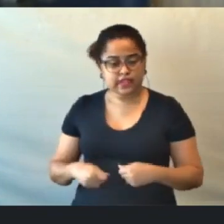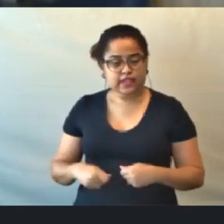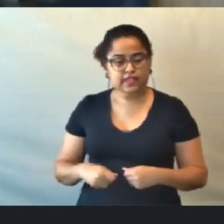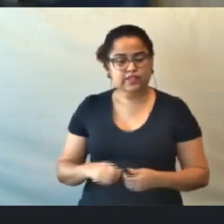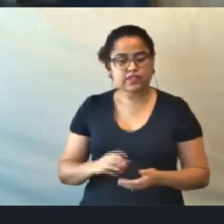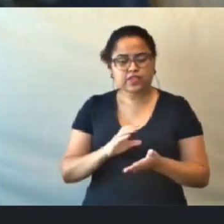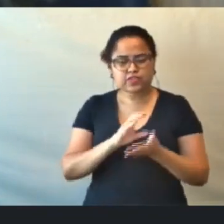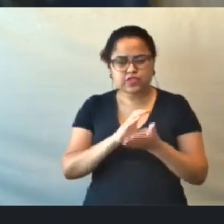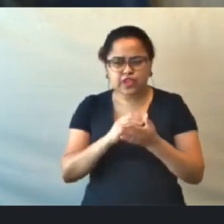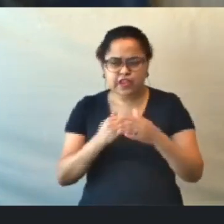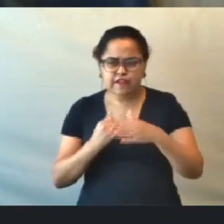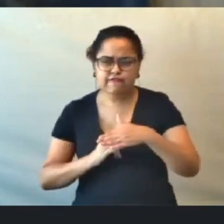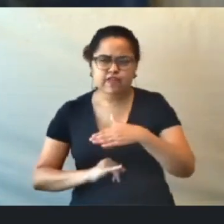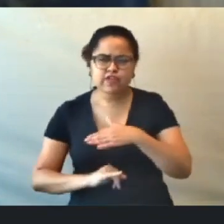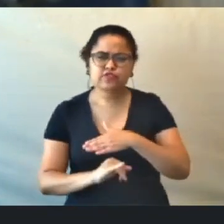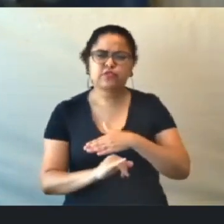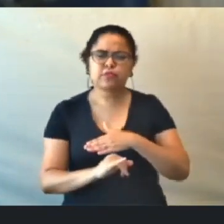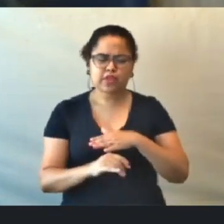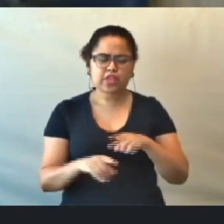nessa linha.